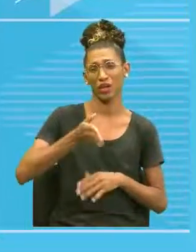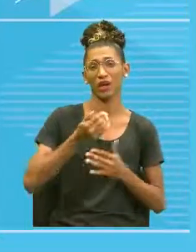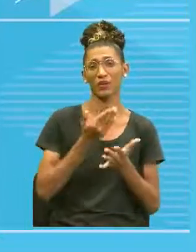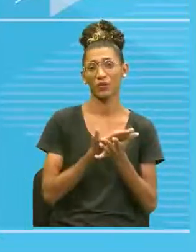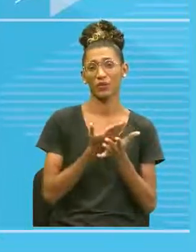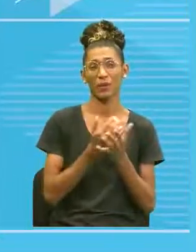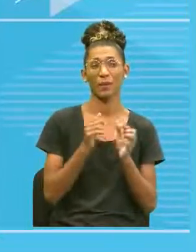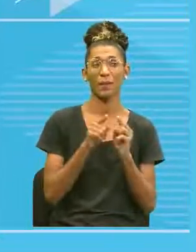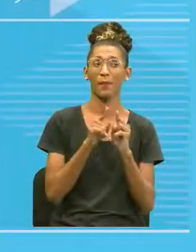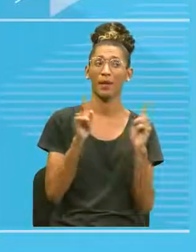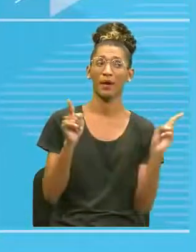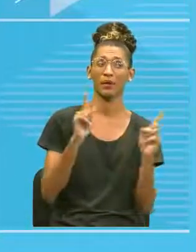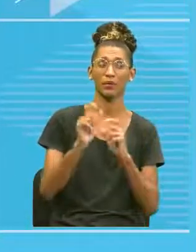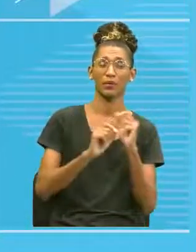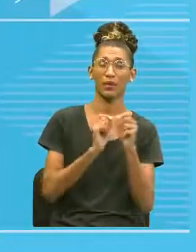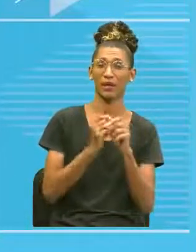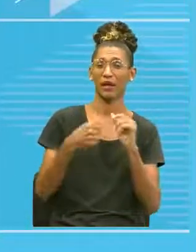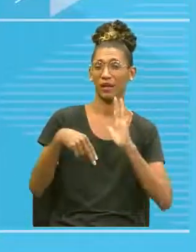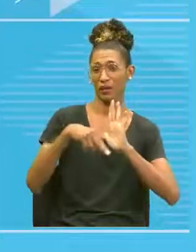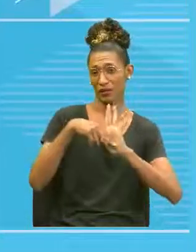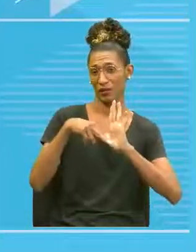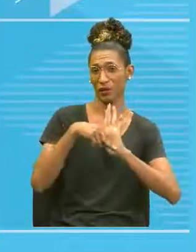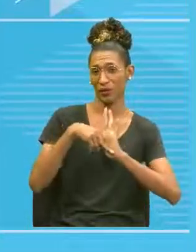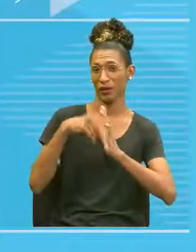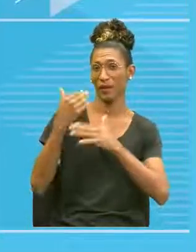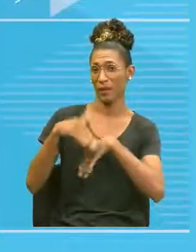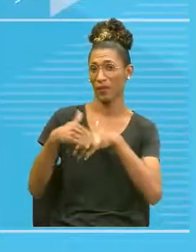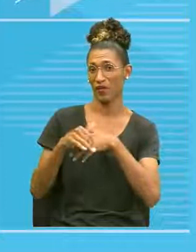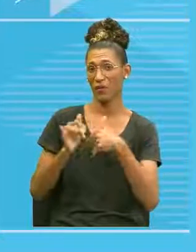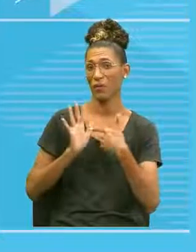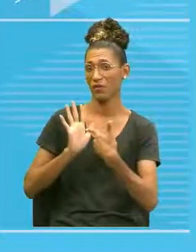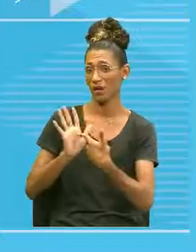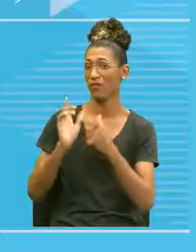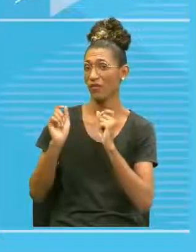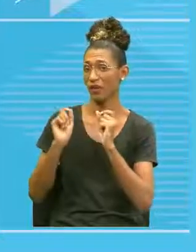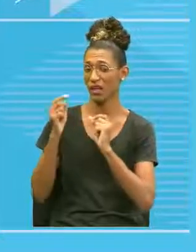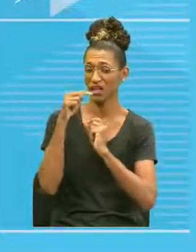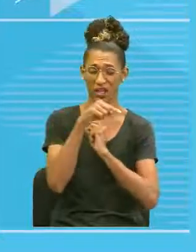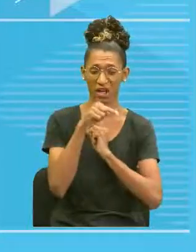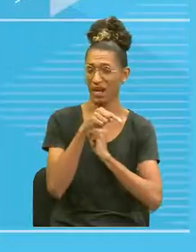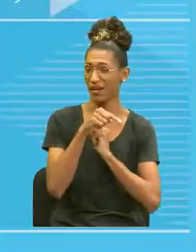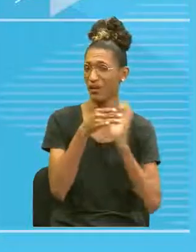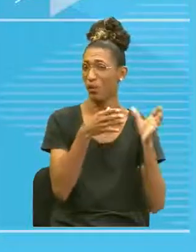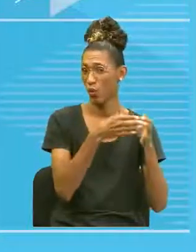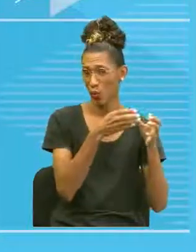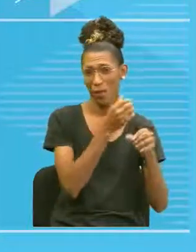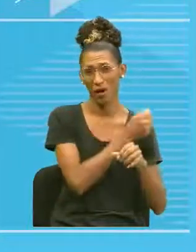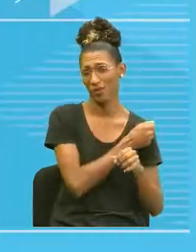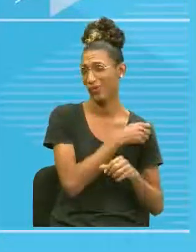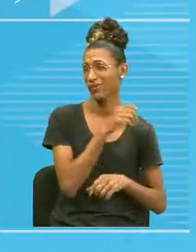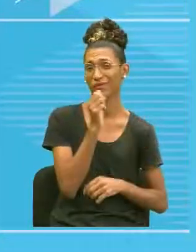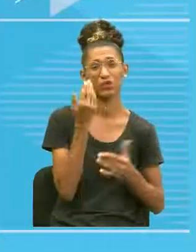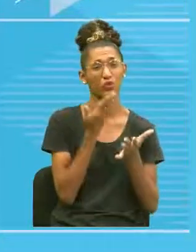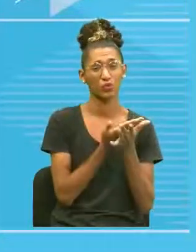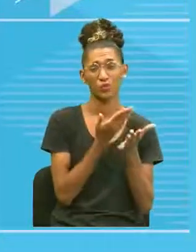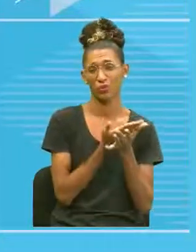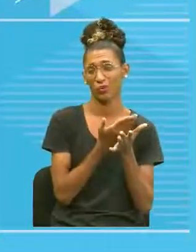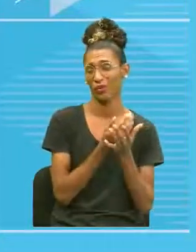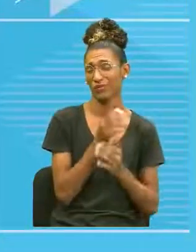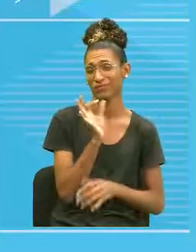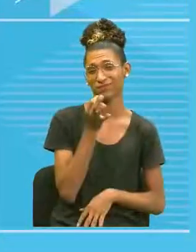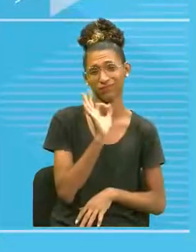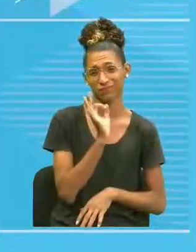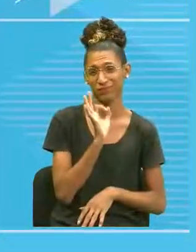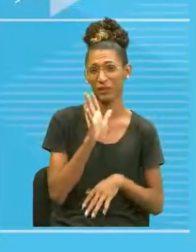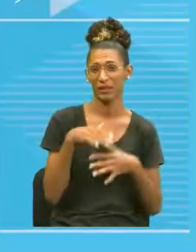porém as notas mostraram que eles não tinham estudado o suficiente está